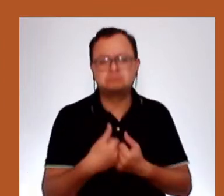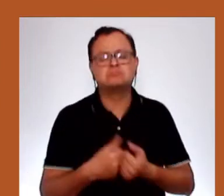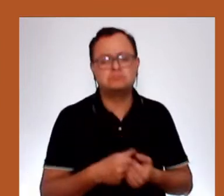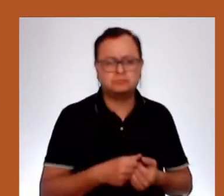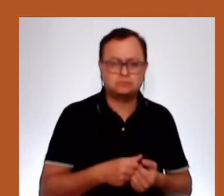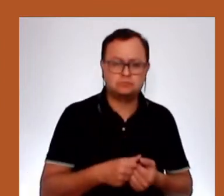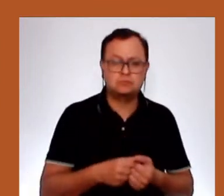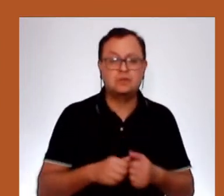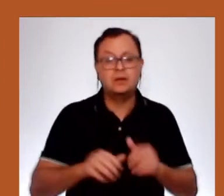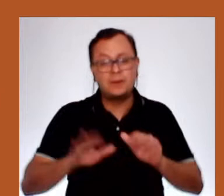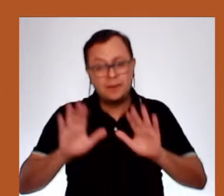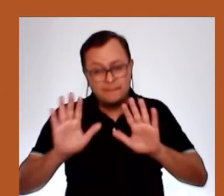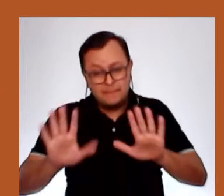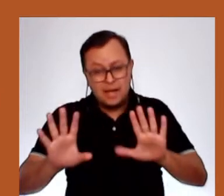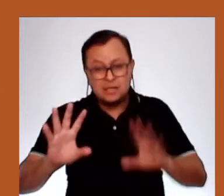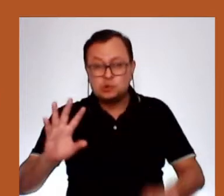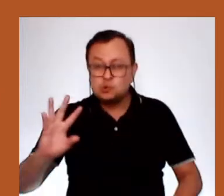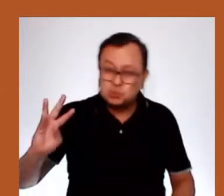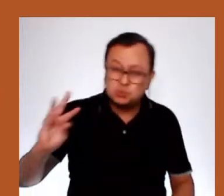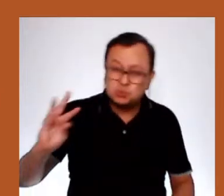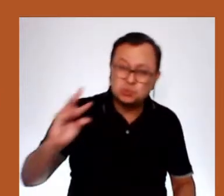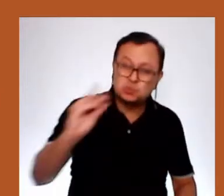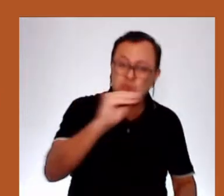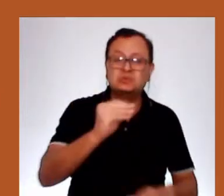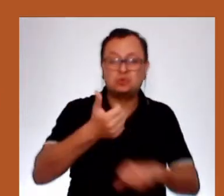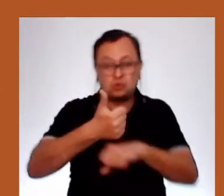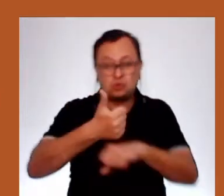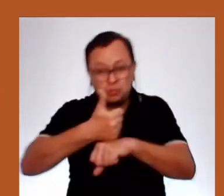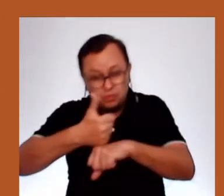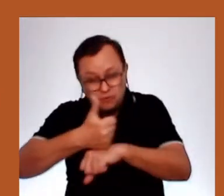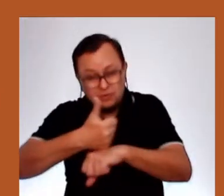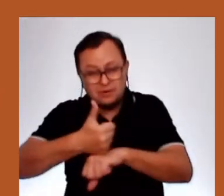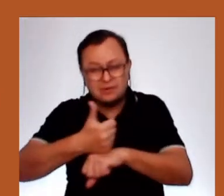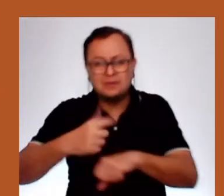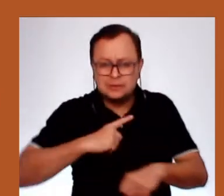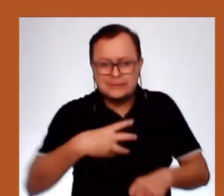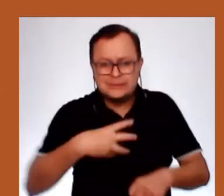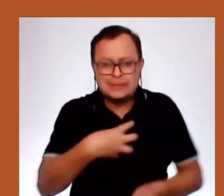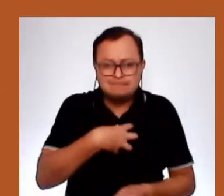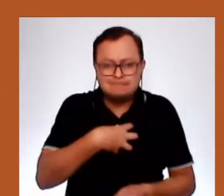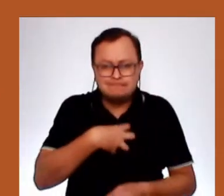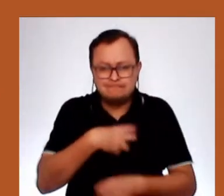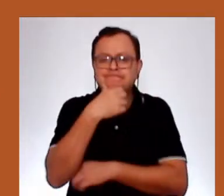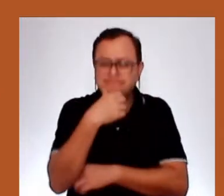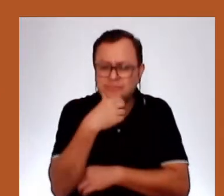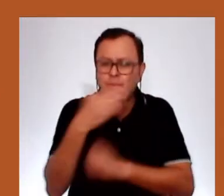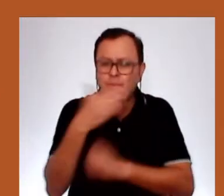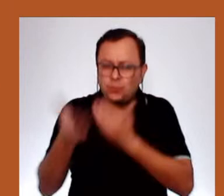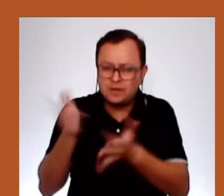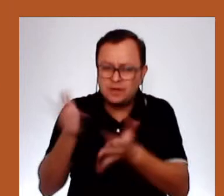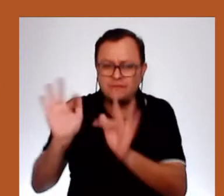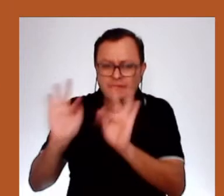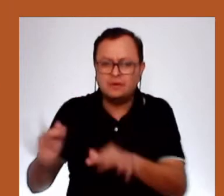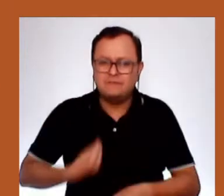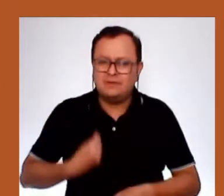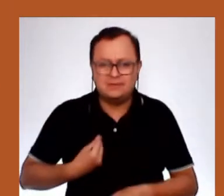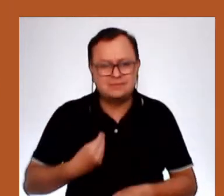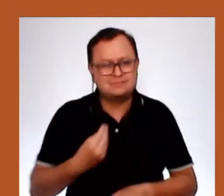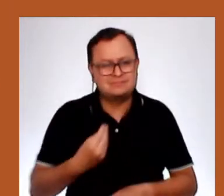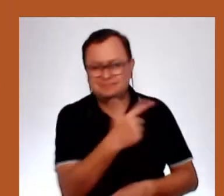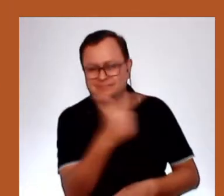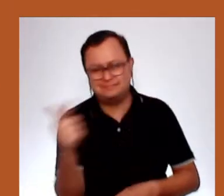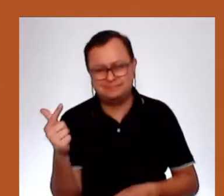Infelizmente, não são todos os profissionais que têm essa sensibilidade, né? Nas nossas